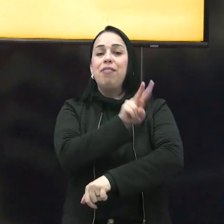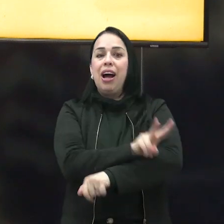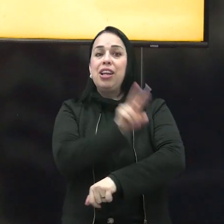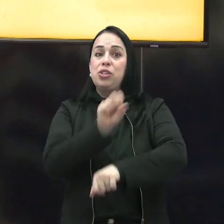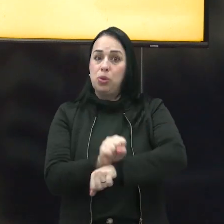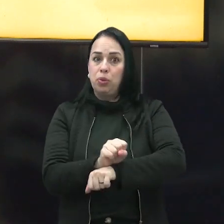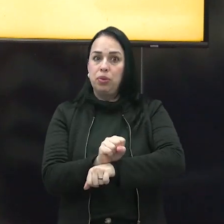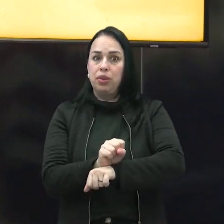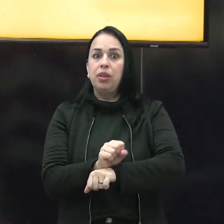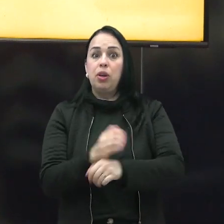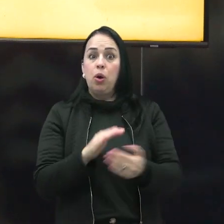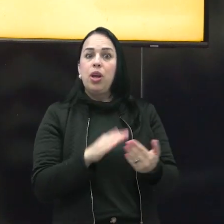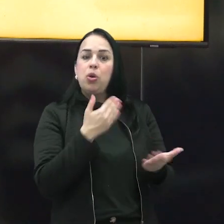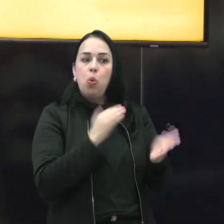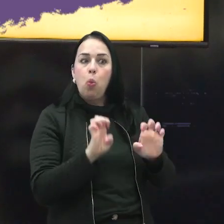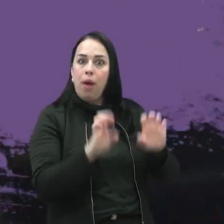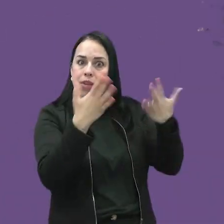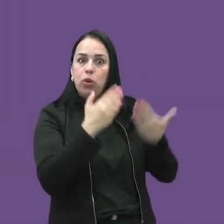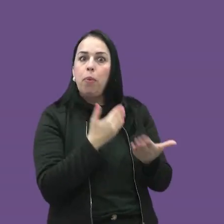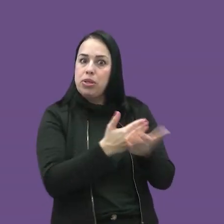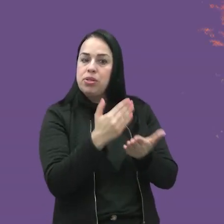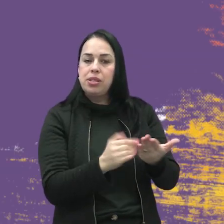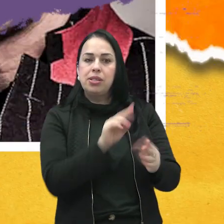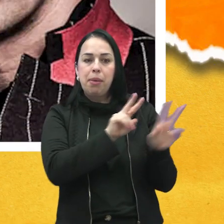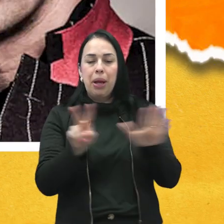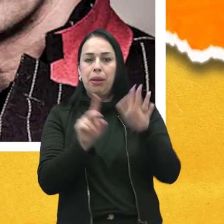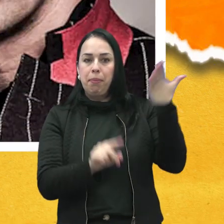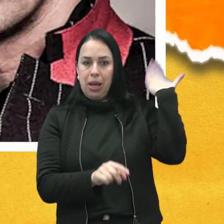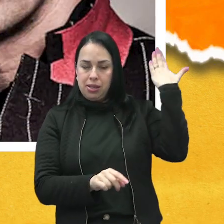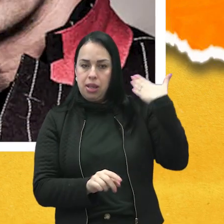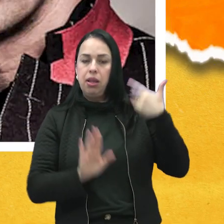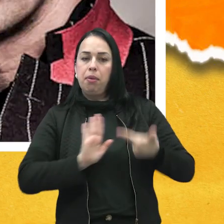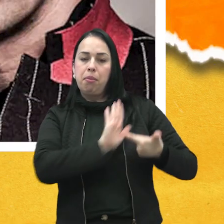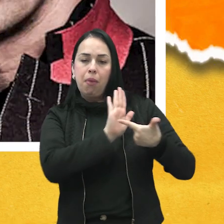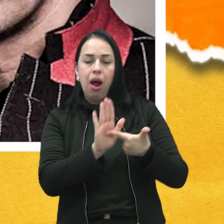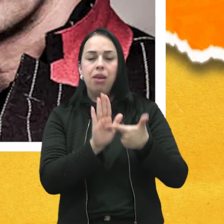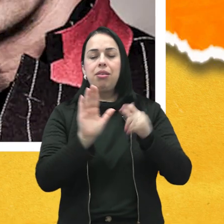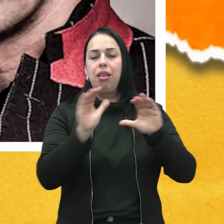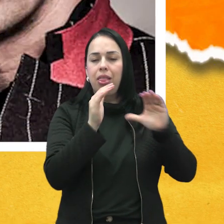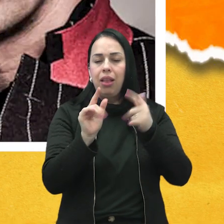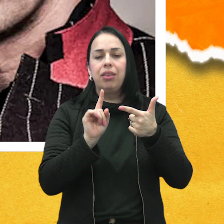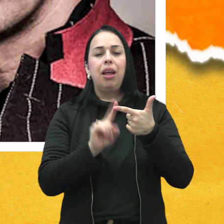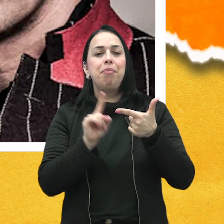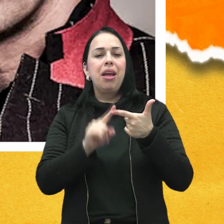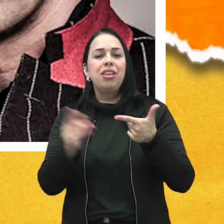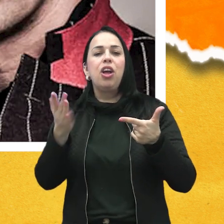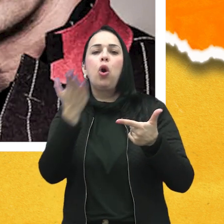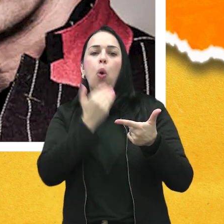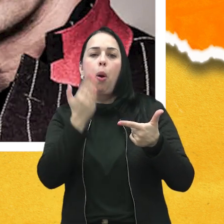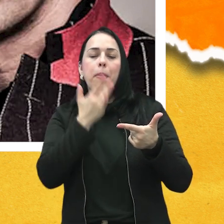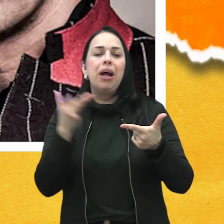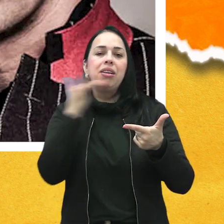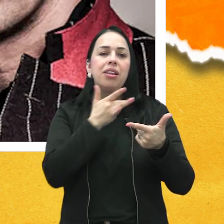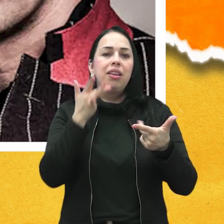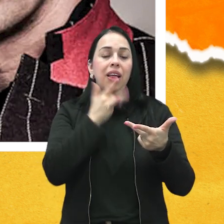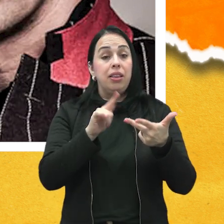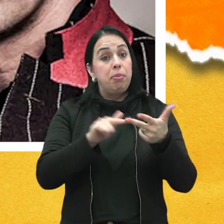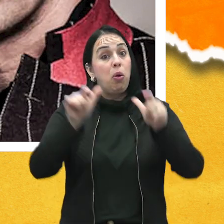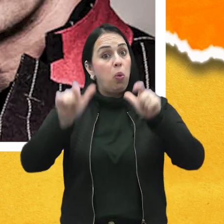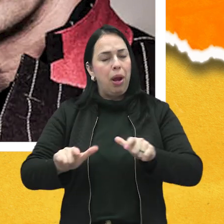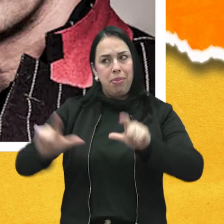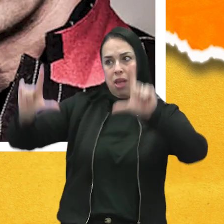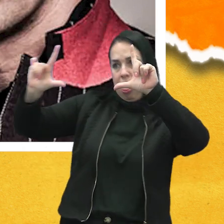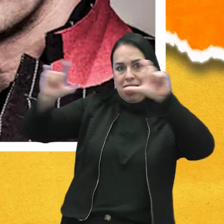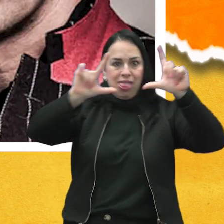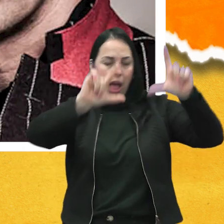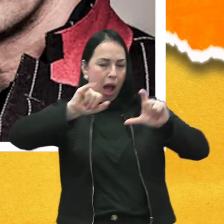O evento, que acontece desde a semana passada, traz além de várias atrações musicais, estações gastronômicas e também um espaço super